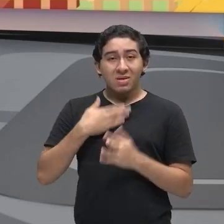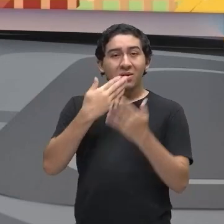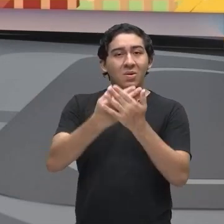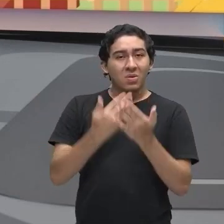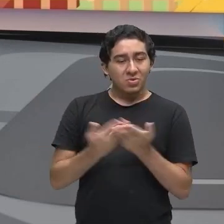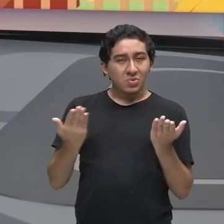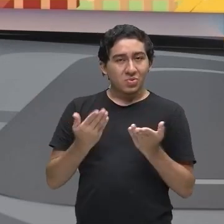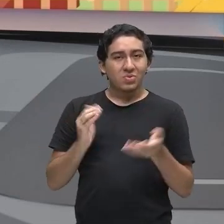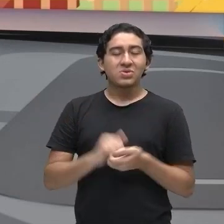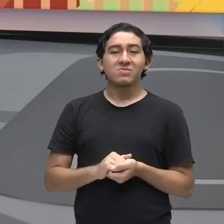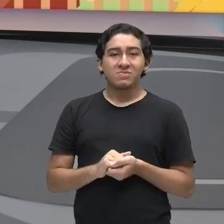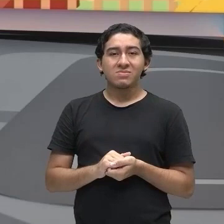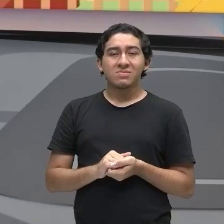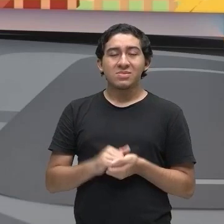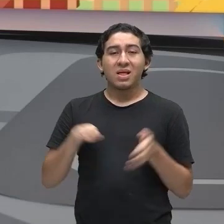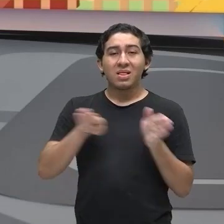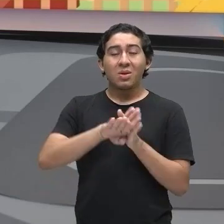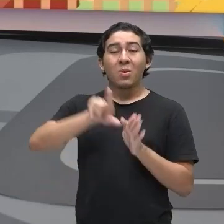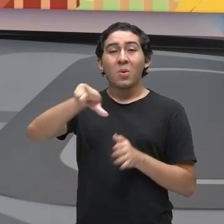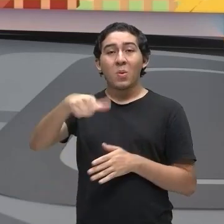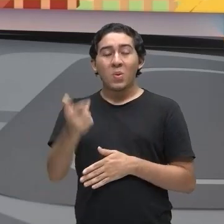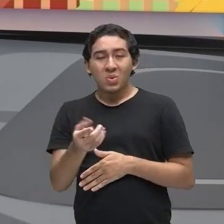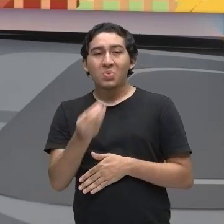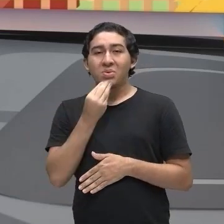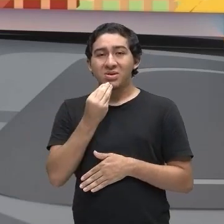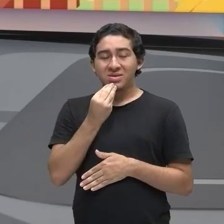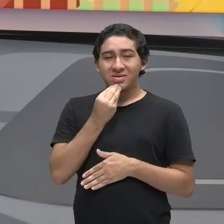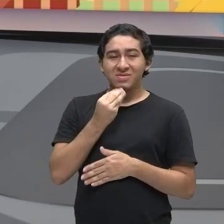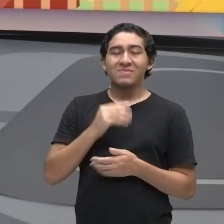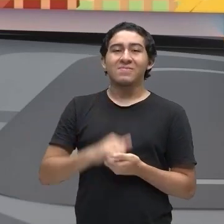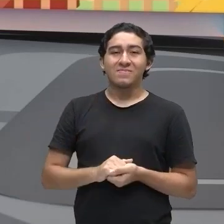da nossa aula e a gente se encontra aí numa